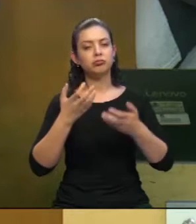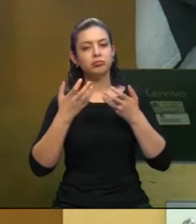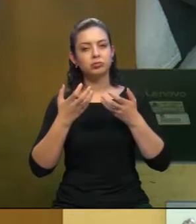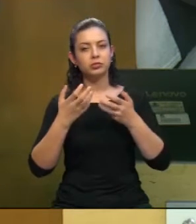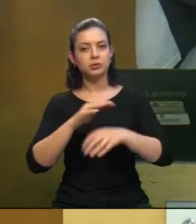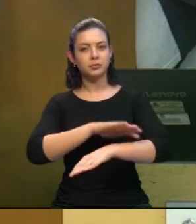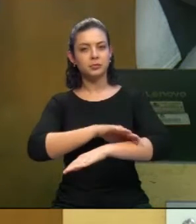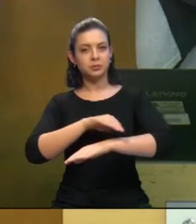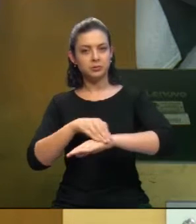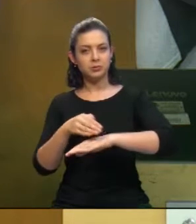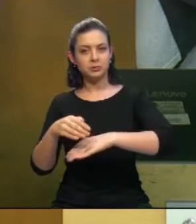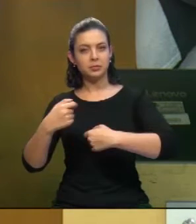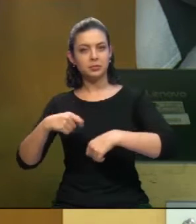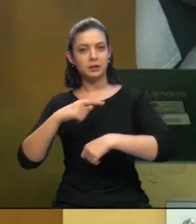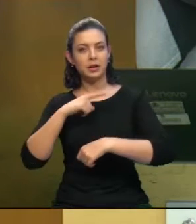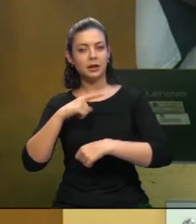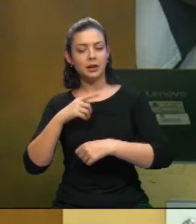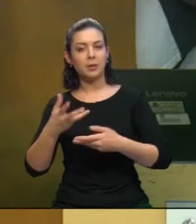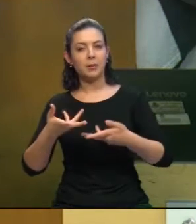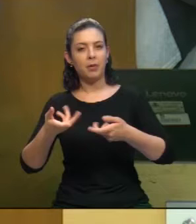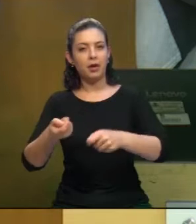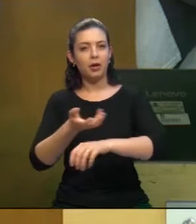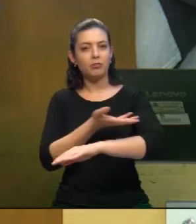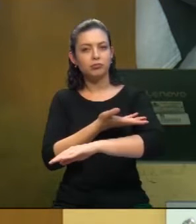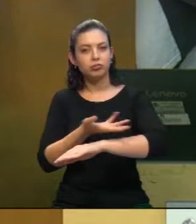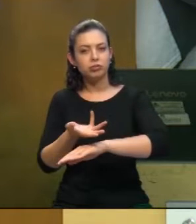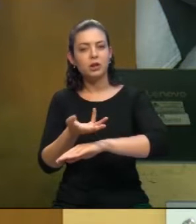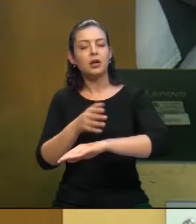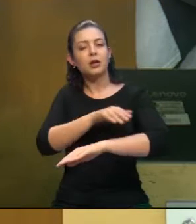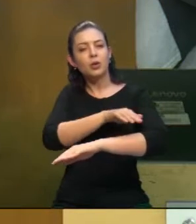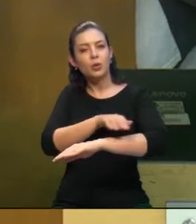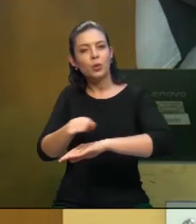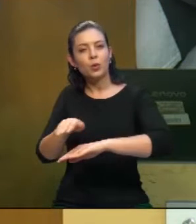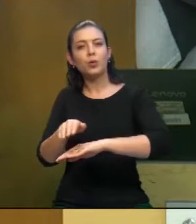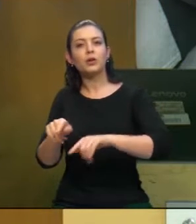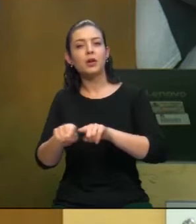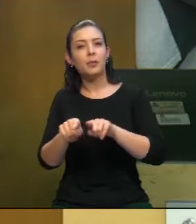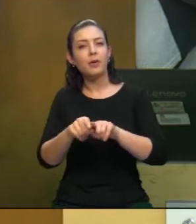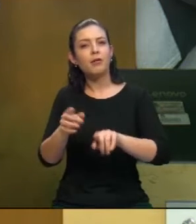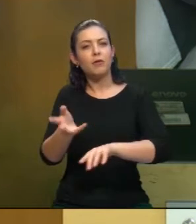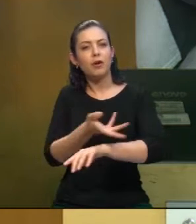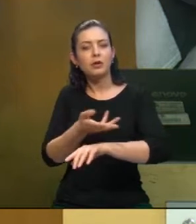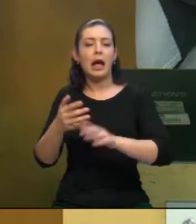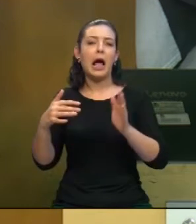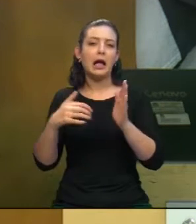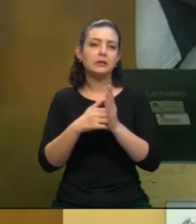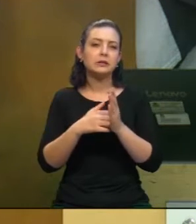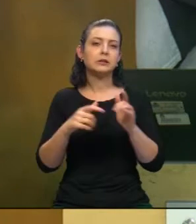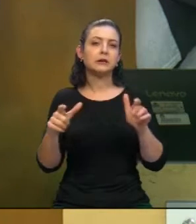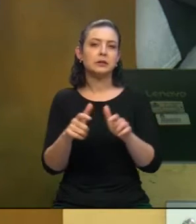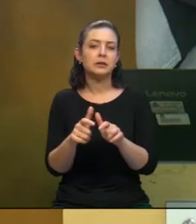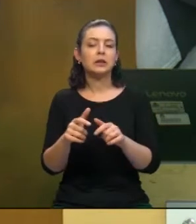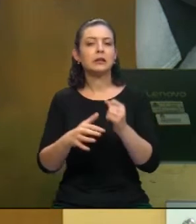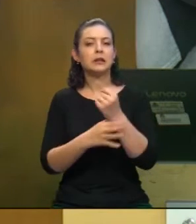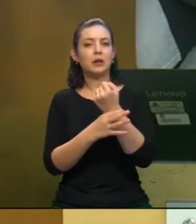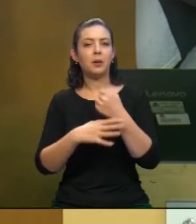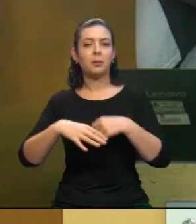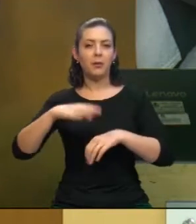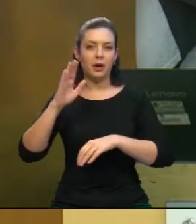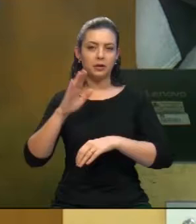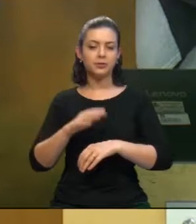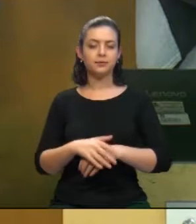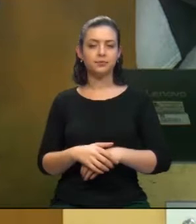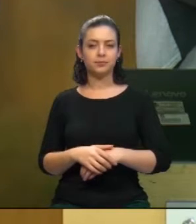desses obstáculos vai melhorar bastante vamos reduzir o os hits de velocidade e oferecer mais segurança para aquelas pessoas que